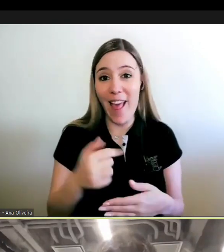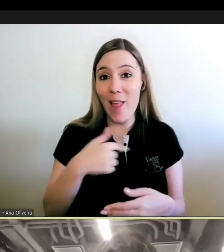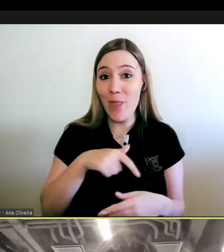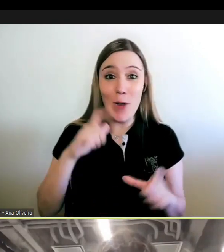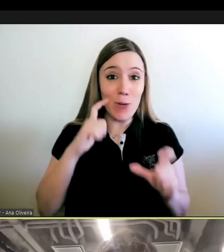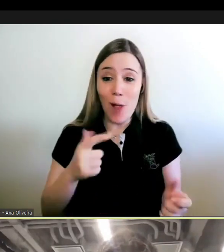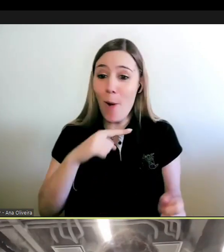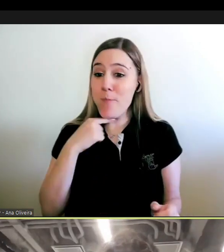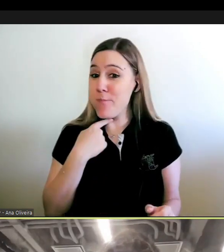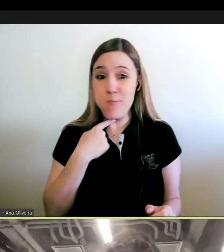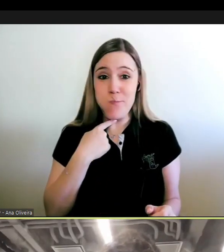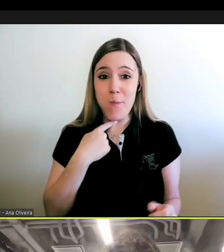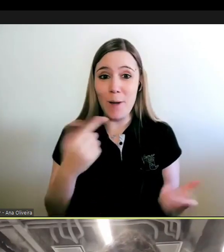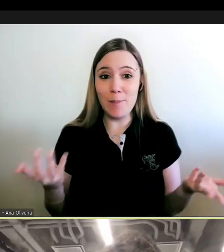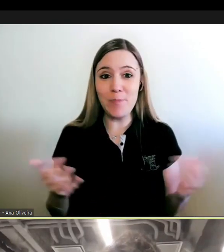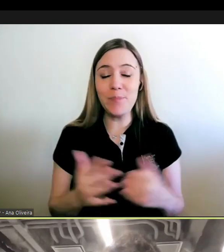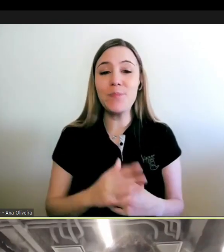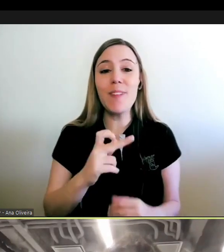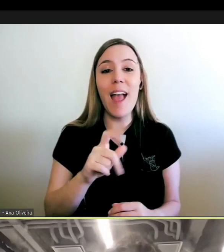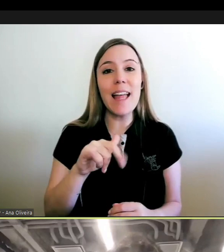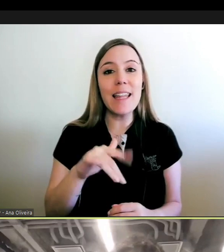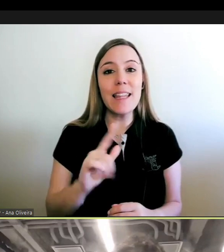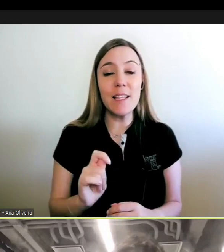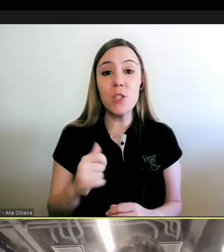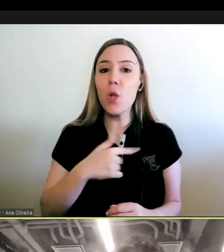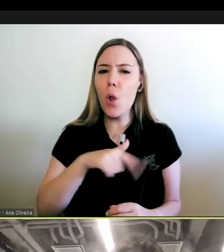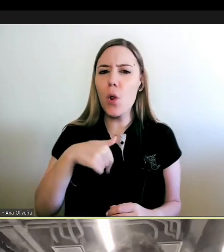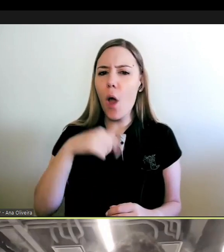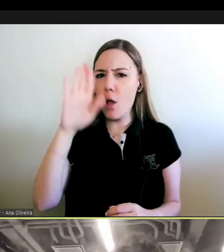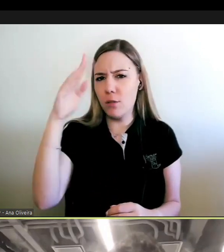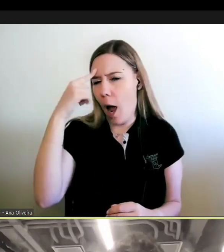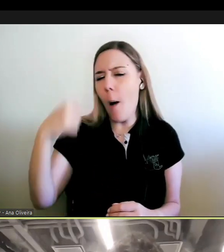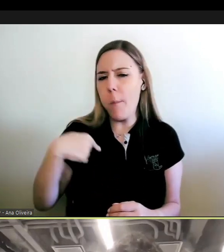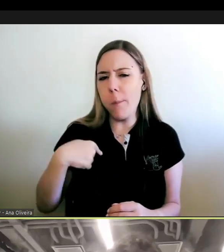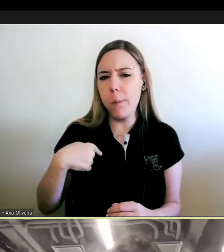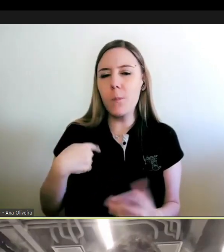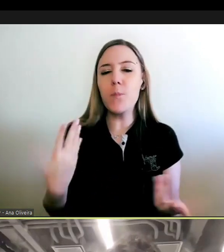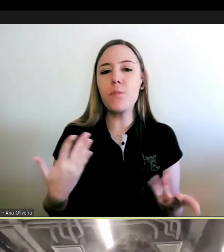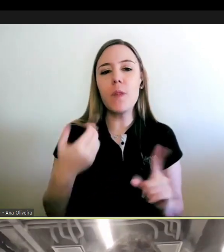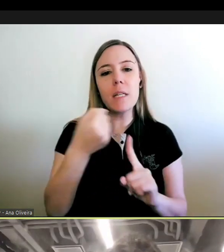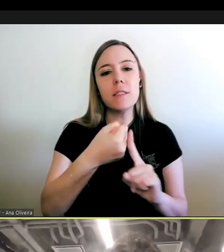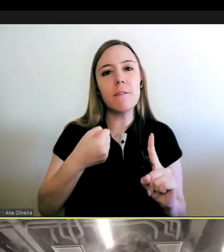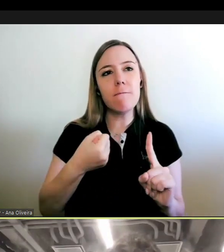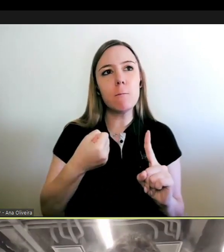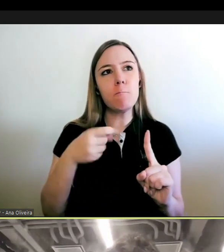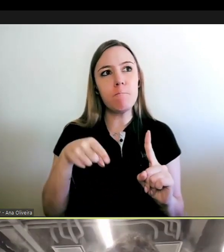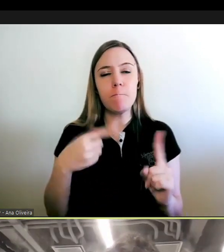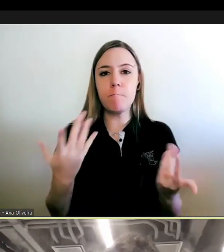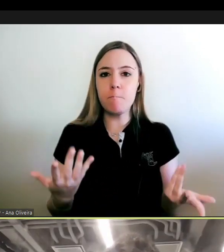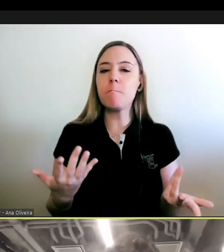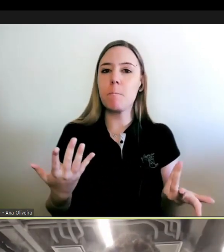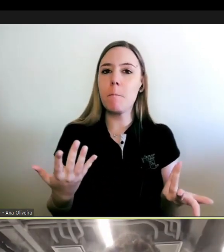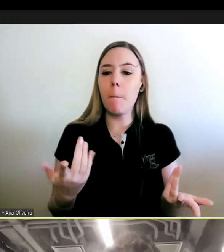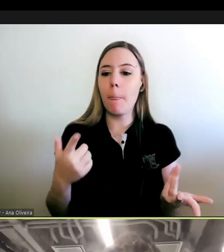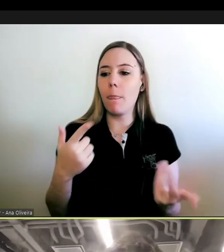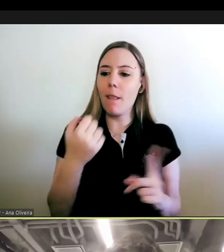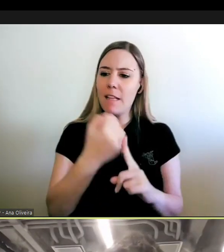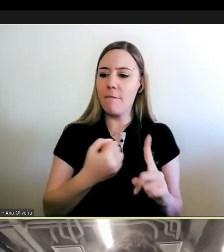controlar. Alice, nós sabemos que estes desafios que vamos aqui falar hoje